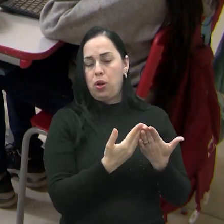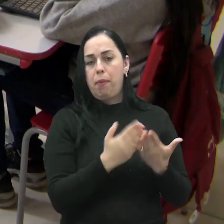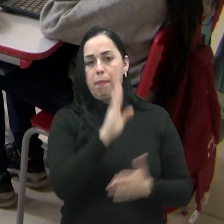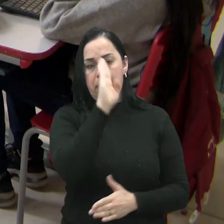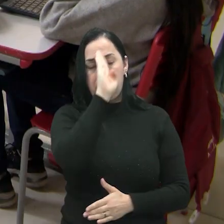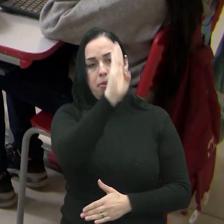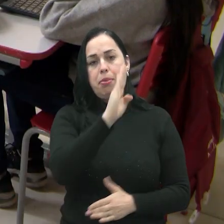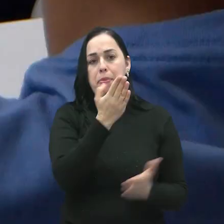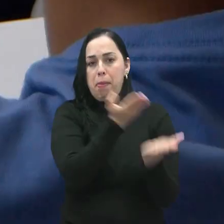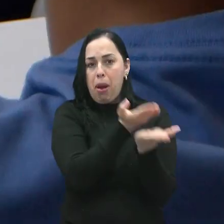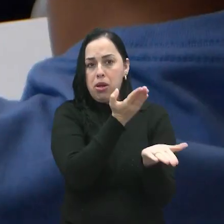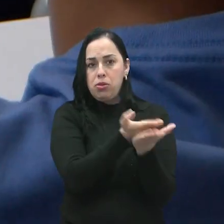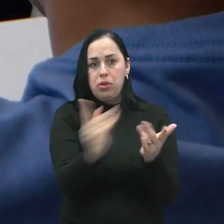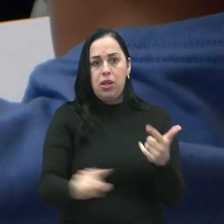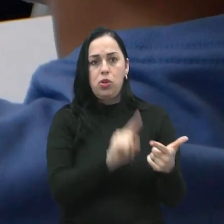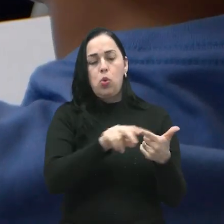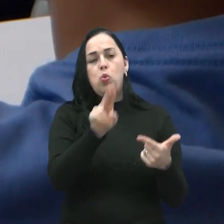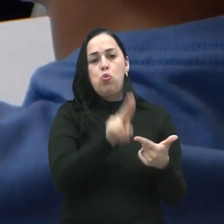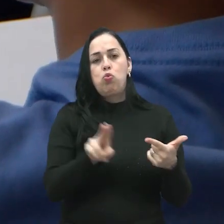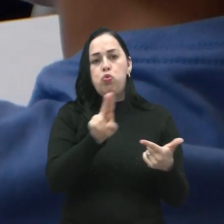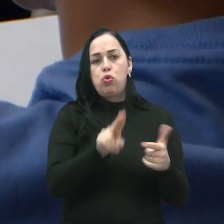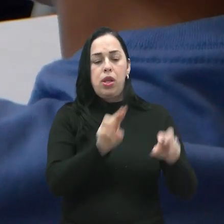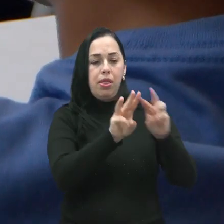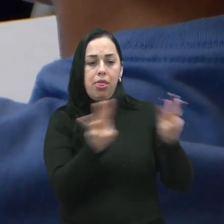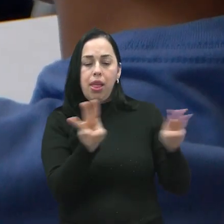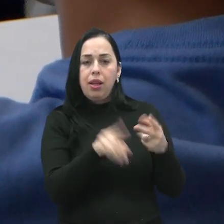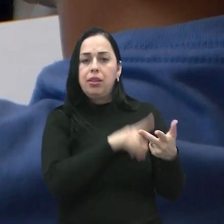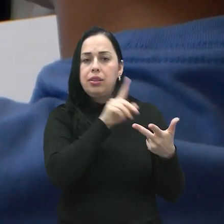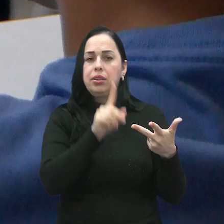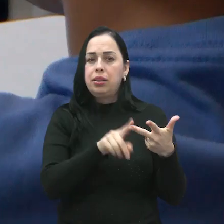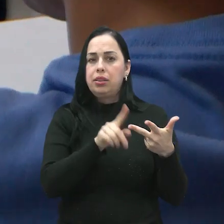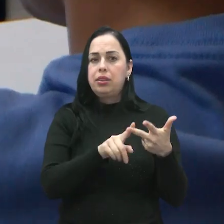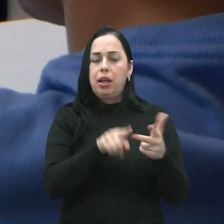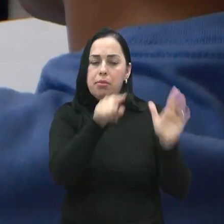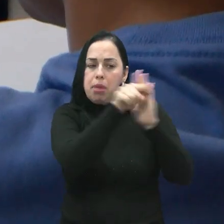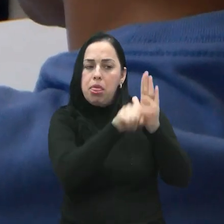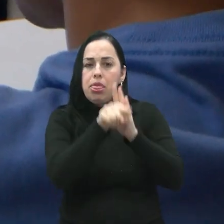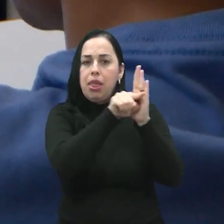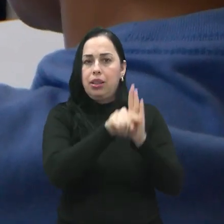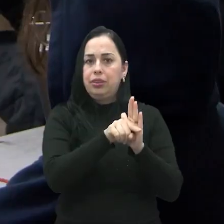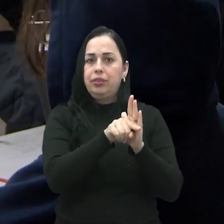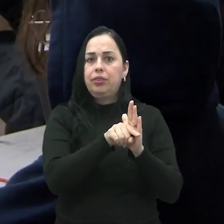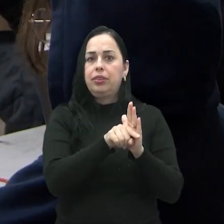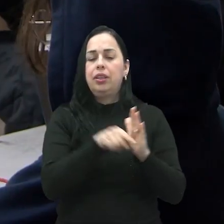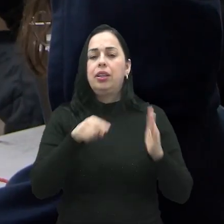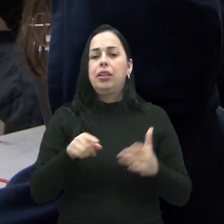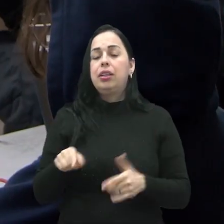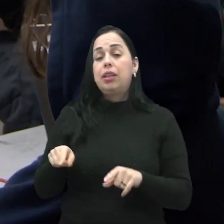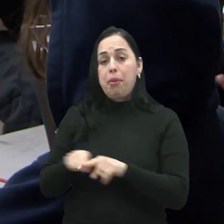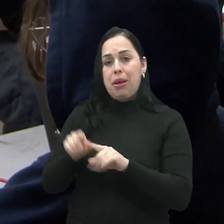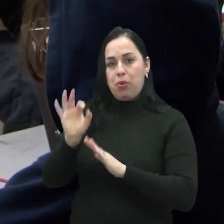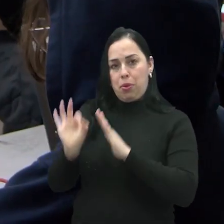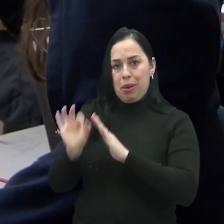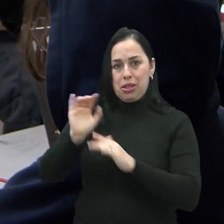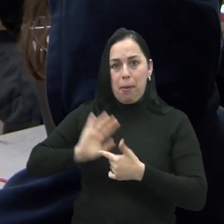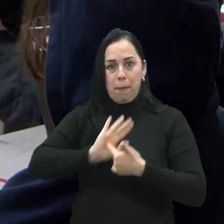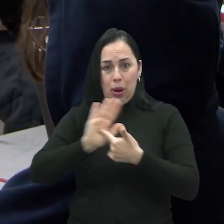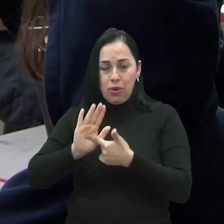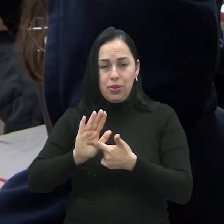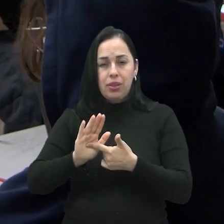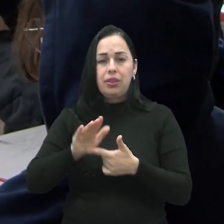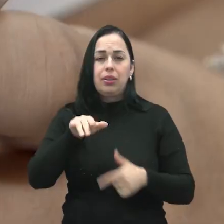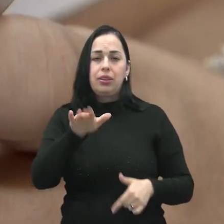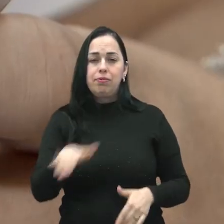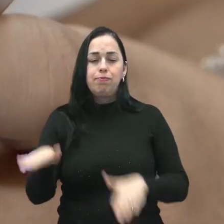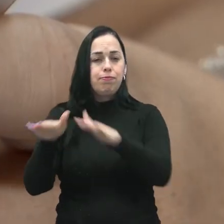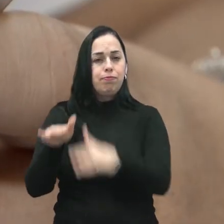bibliotecas, principalmente para estudar, utilizar plataformas de ensino e fazer pesquisas. A pesquisa mostra ainda que os estudantes de